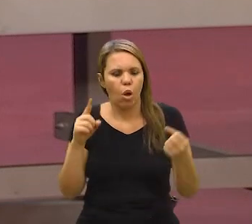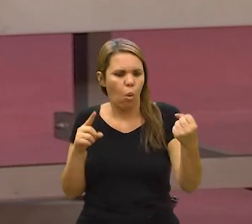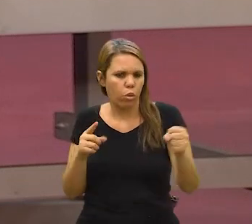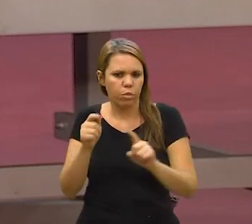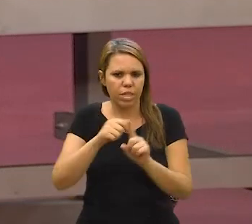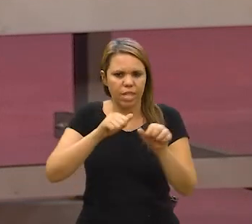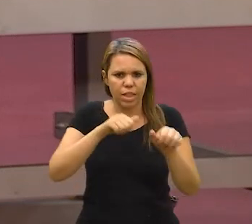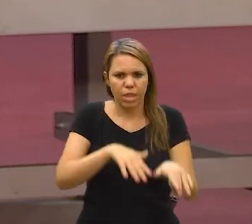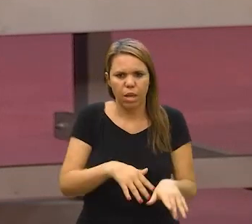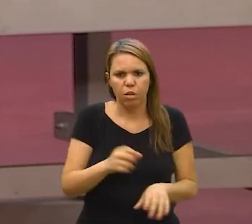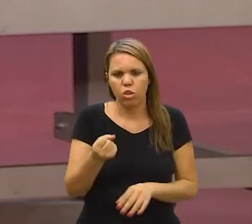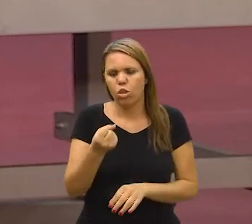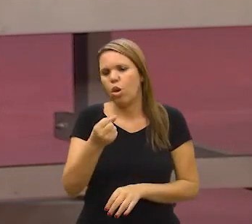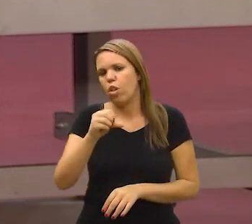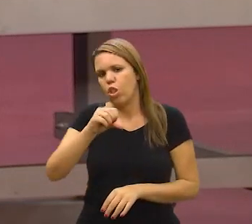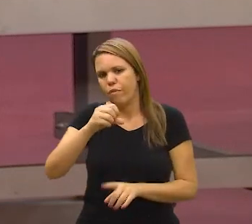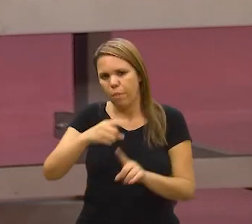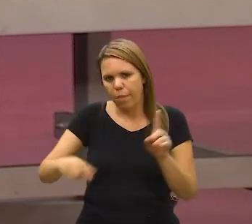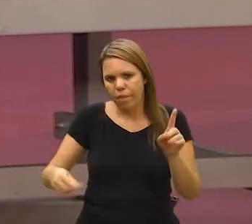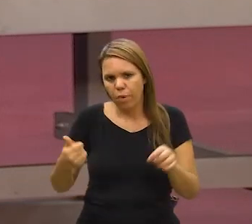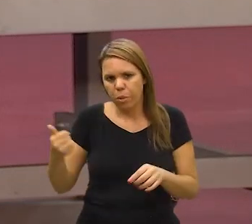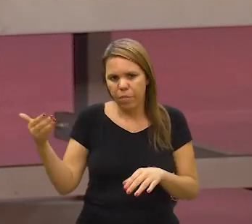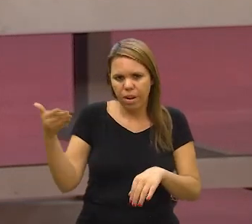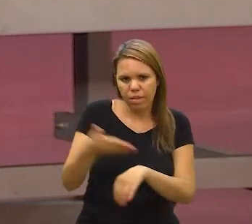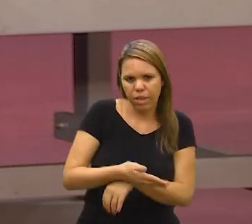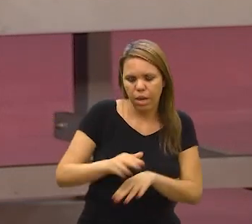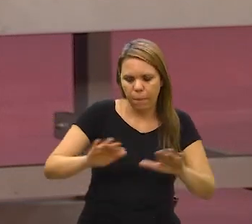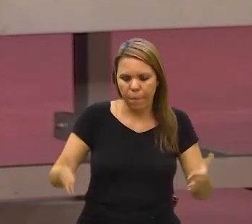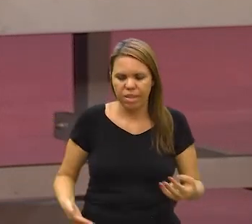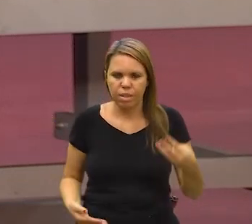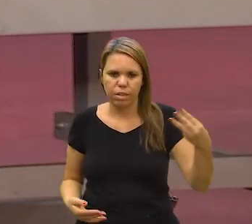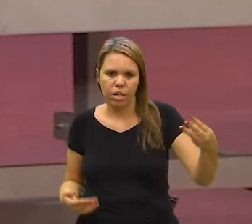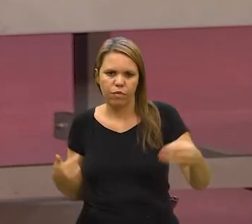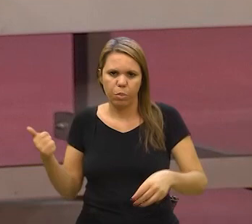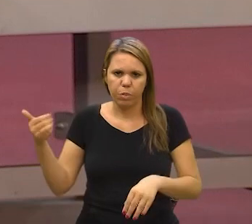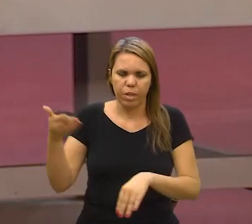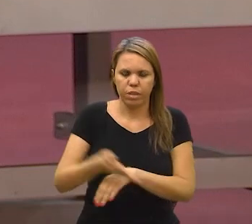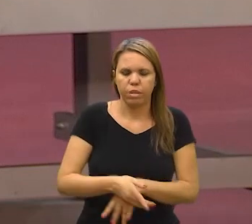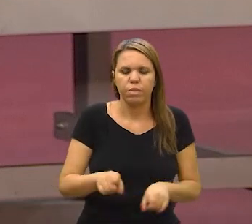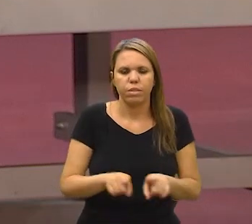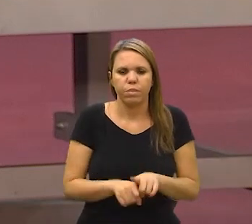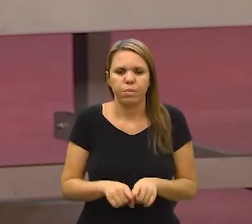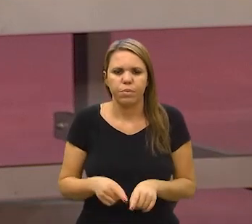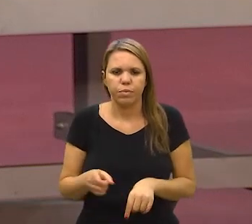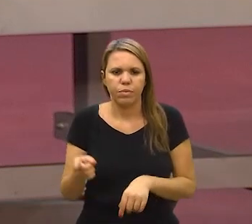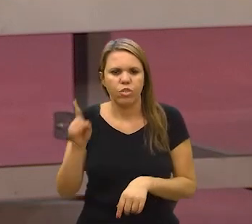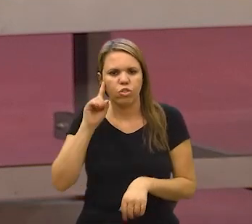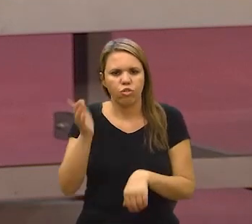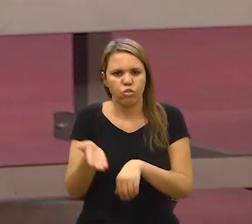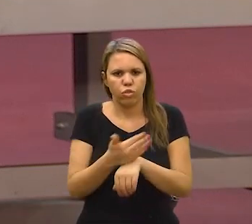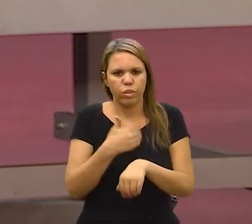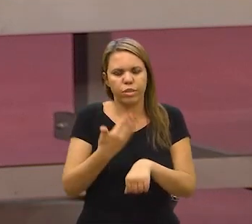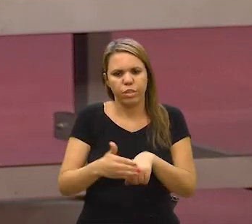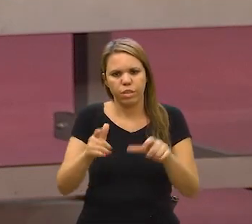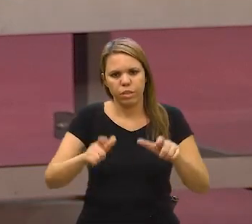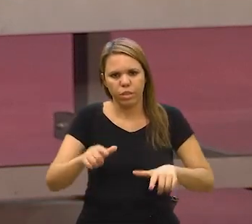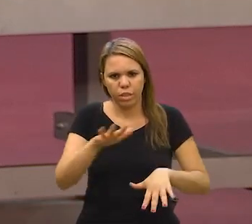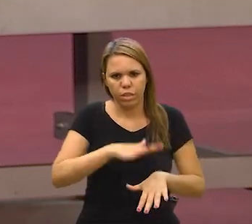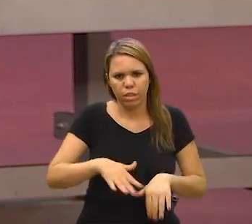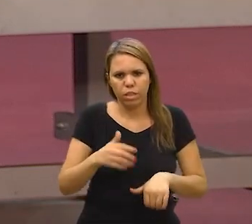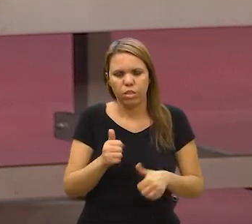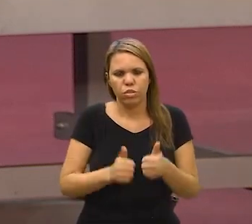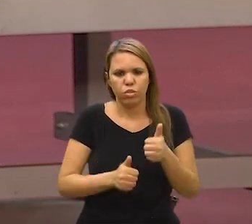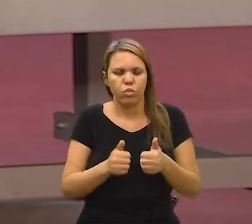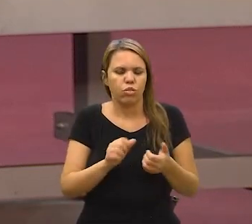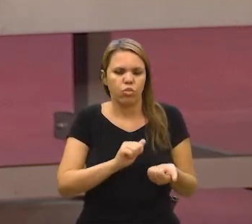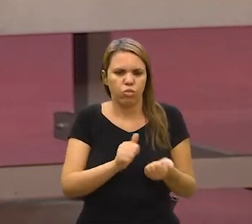8 de setembro, às 9h30, na mesa 3, eu fui o primeiro a entrar. E lógico que você fica, dias antes a gente treina na área de jogo,